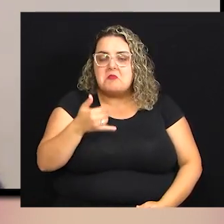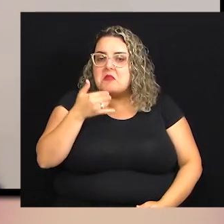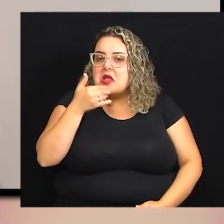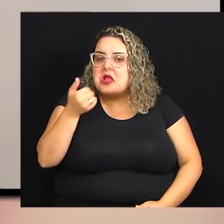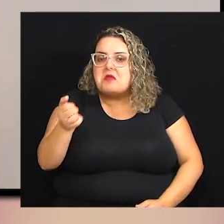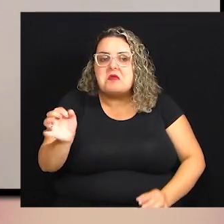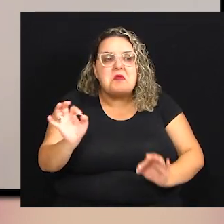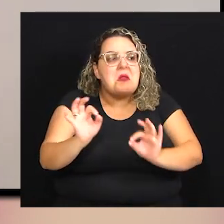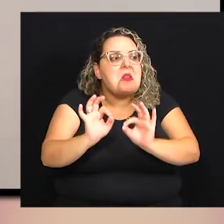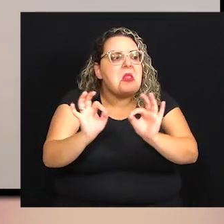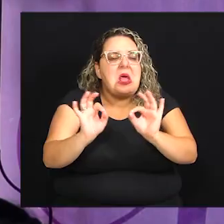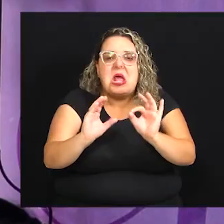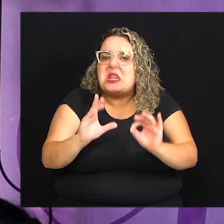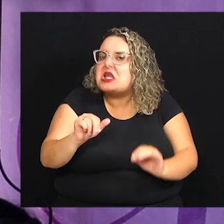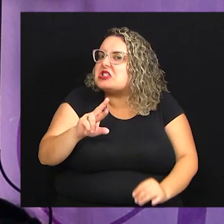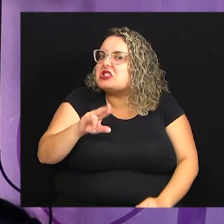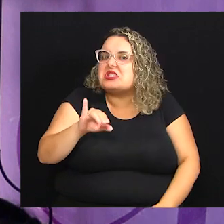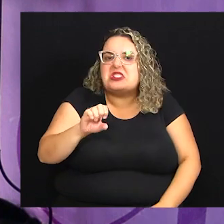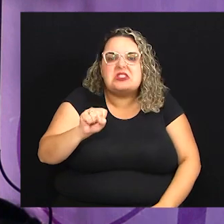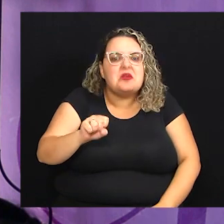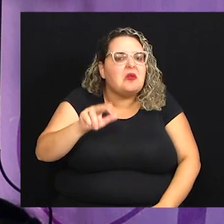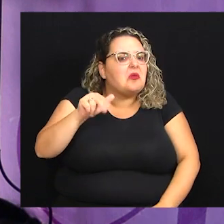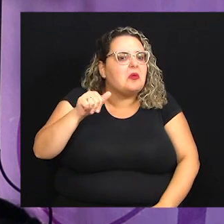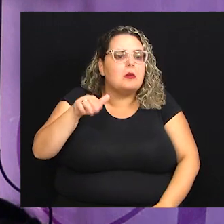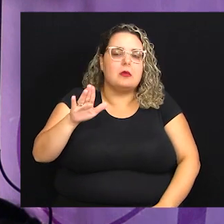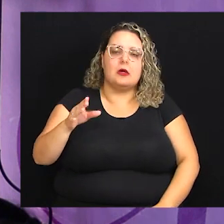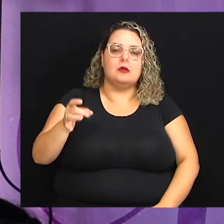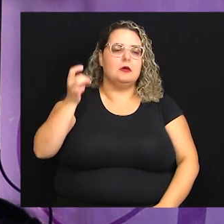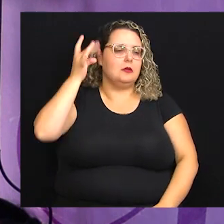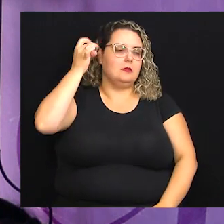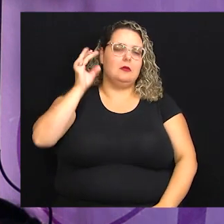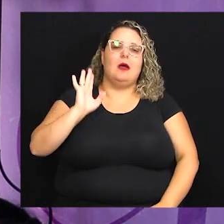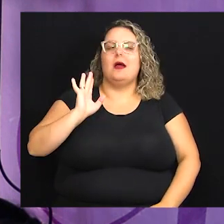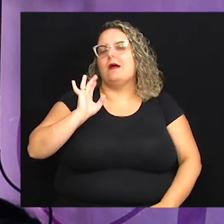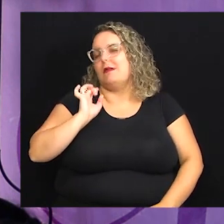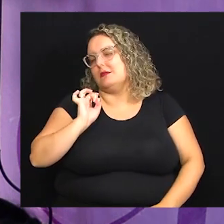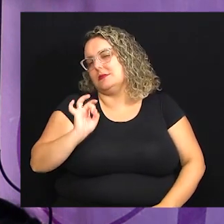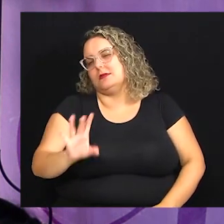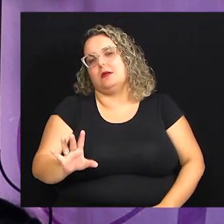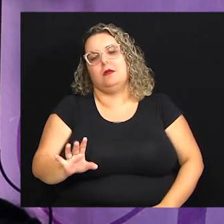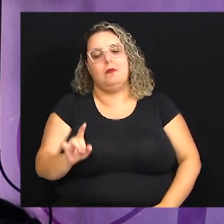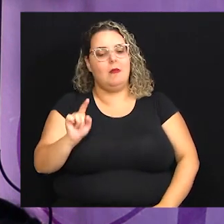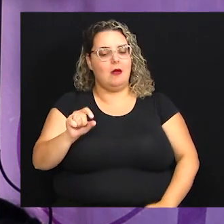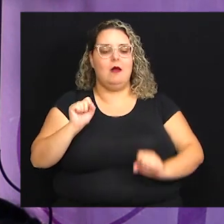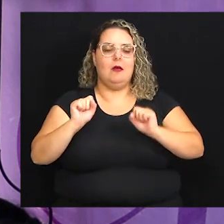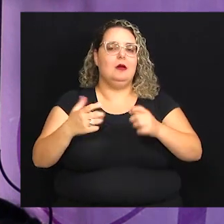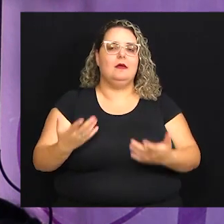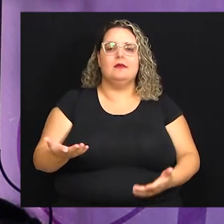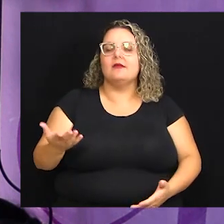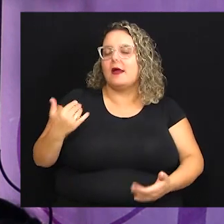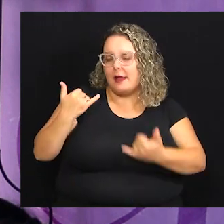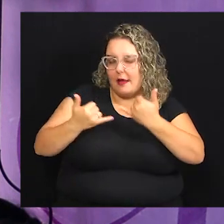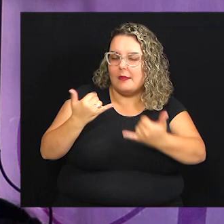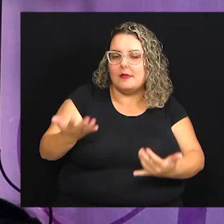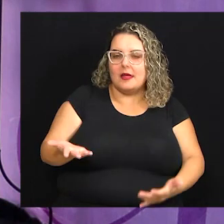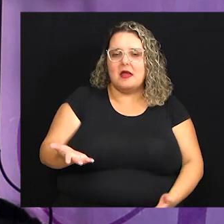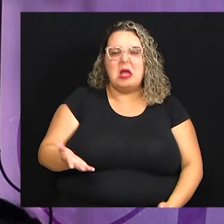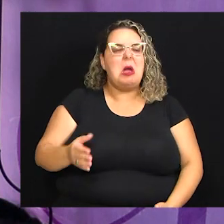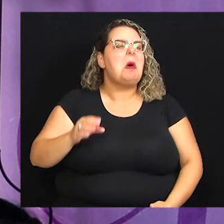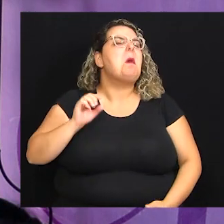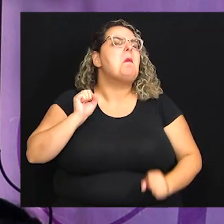tive crise nenhuma. Nunca mais me deu dor de cabeça. Só pode ser. Ele brinca, às vezes eu só posso falar, deve